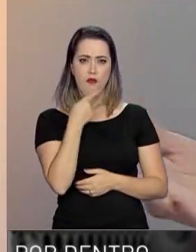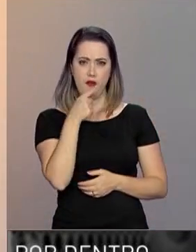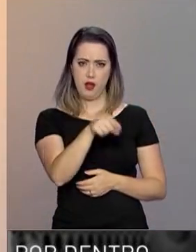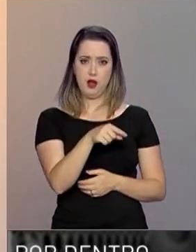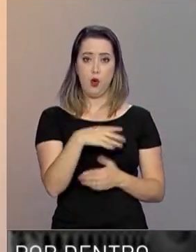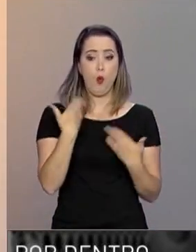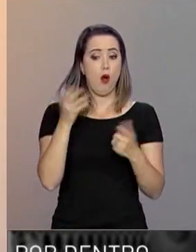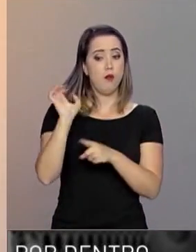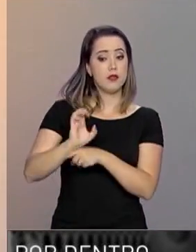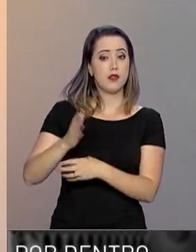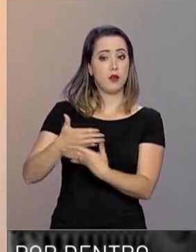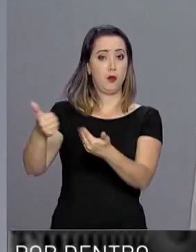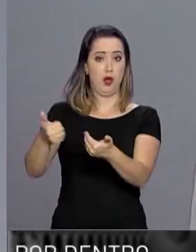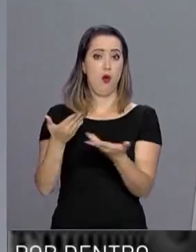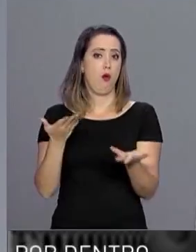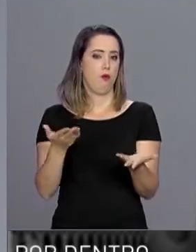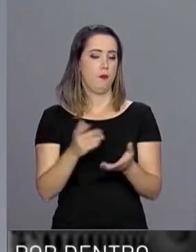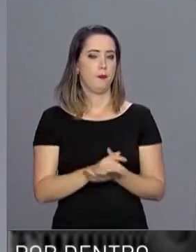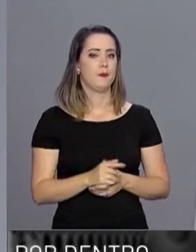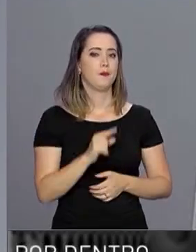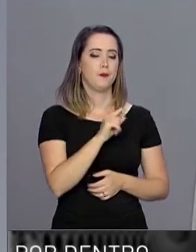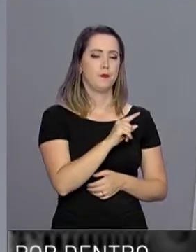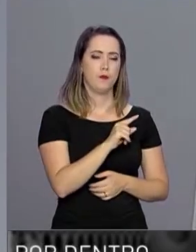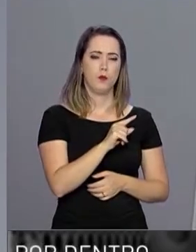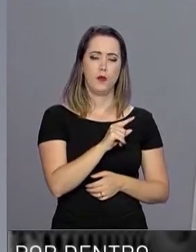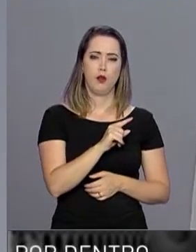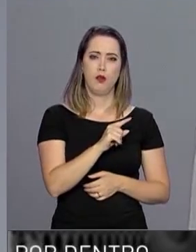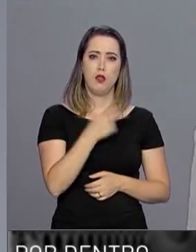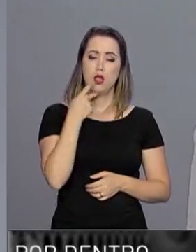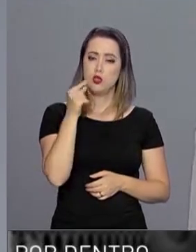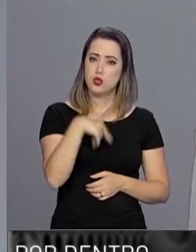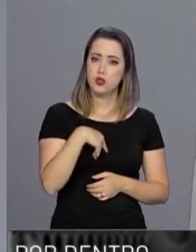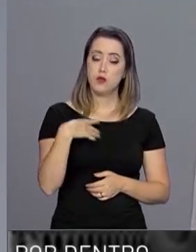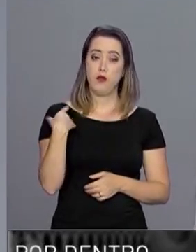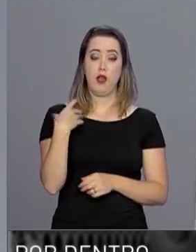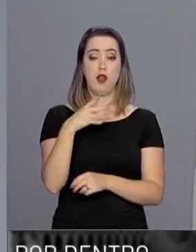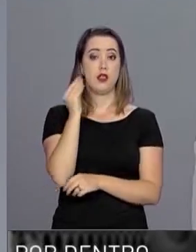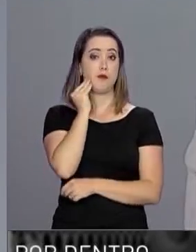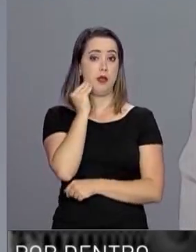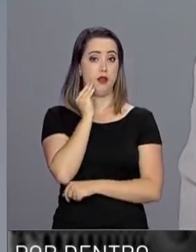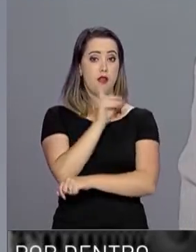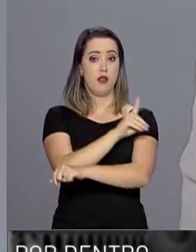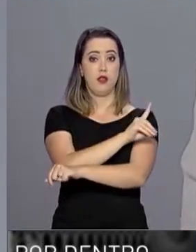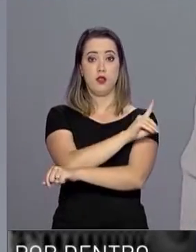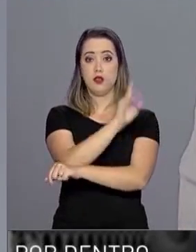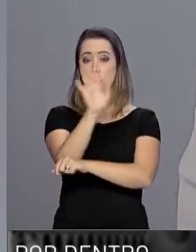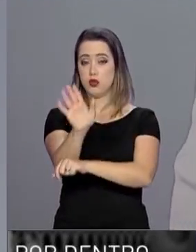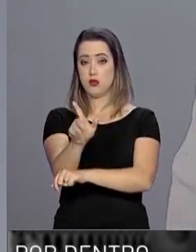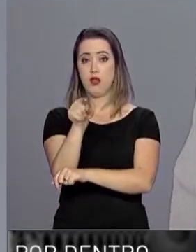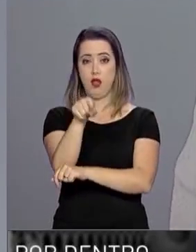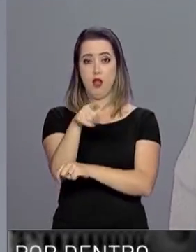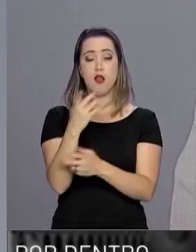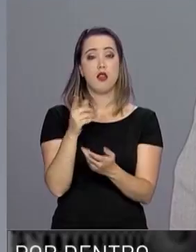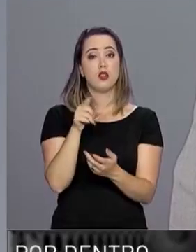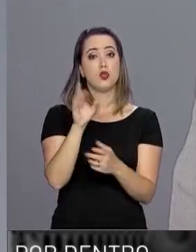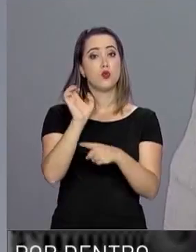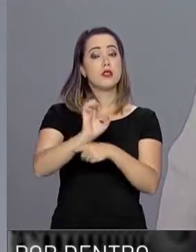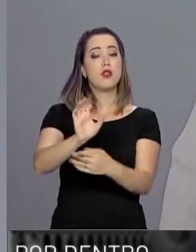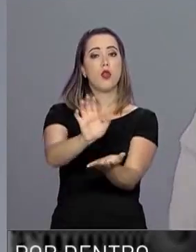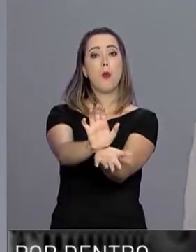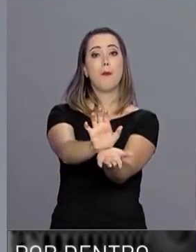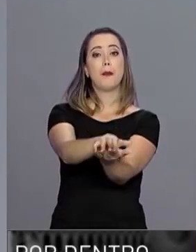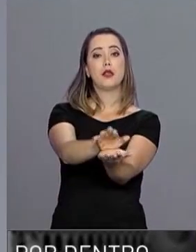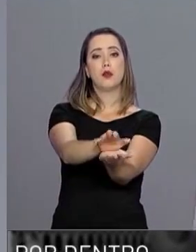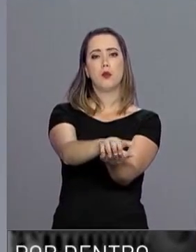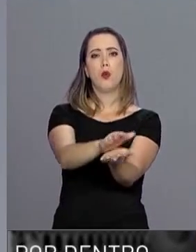que se destaca nessa área? Nós temos, por exemplo, quando a gente olha na experiência do tempo integral, o estado do Pernambuco avançou muito no ensino médio.